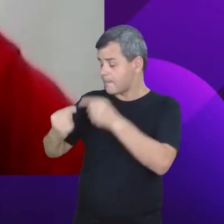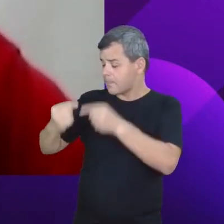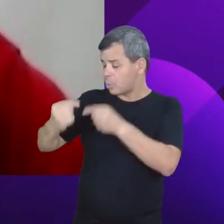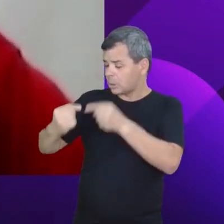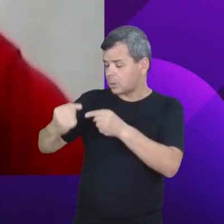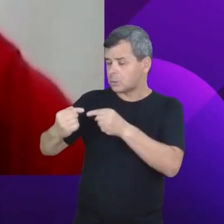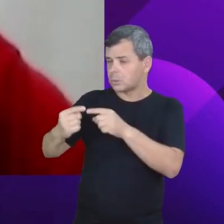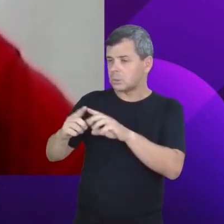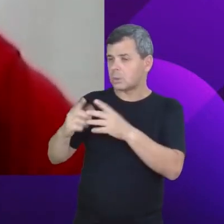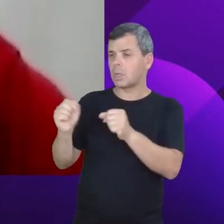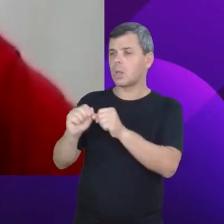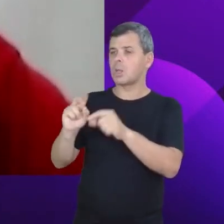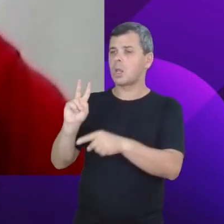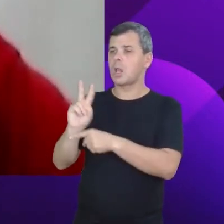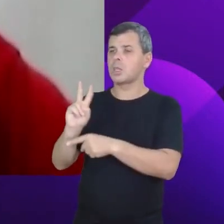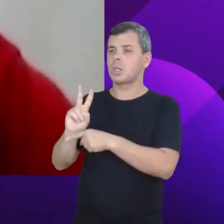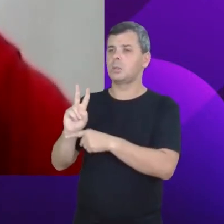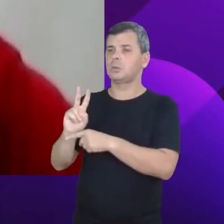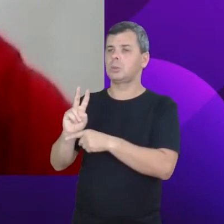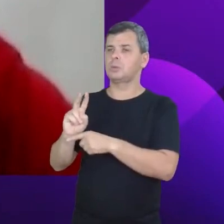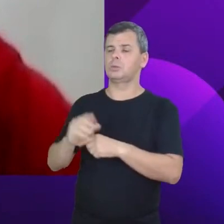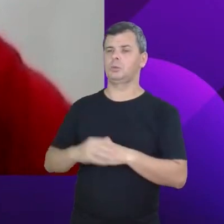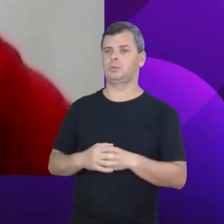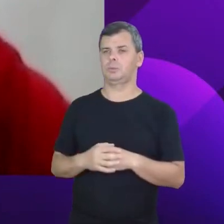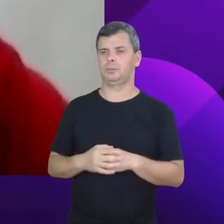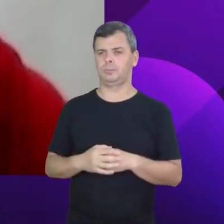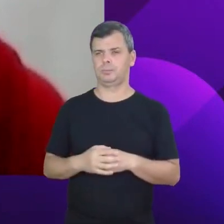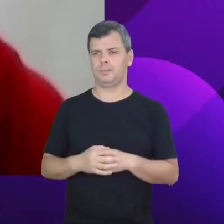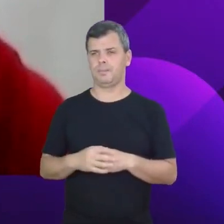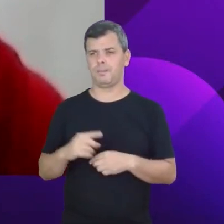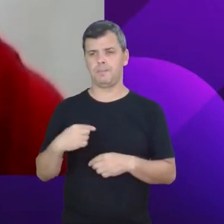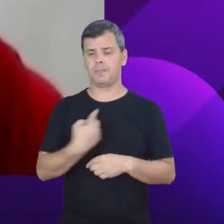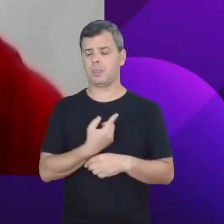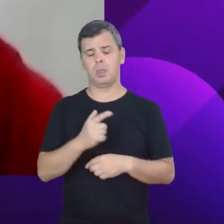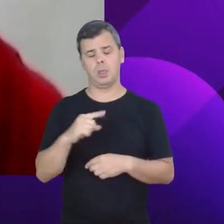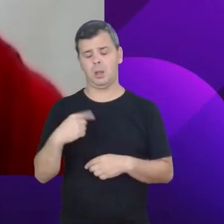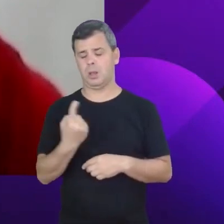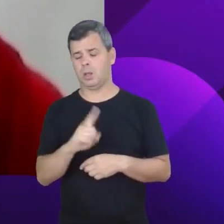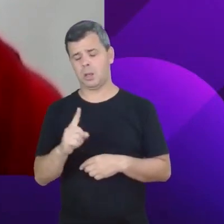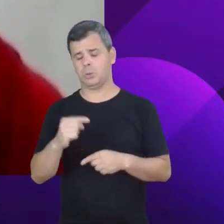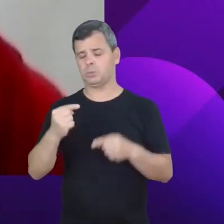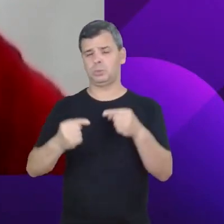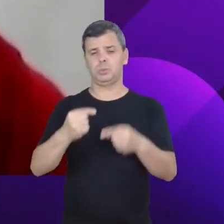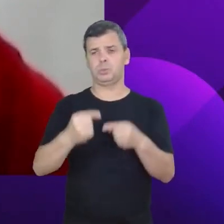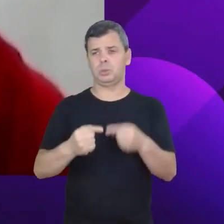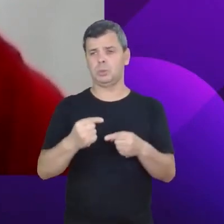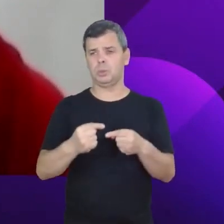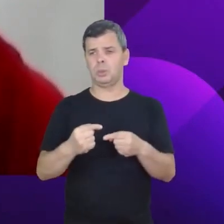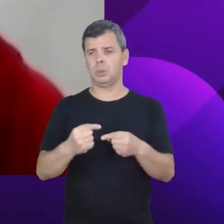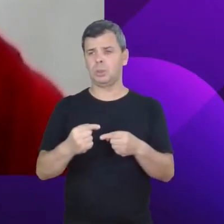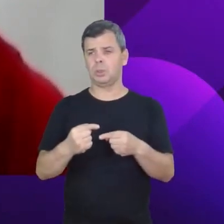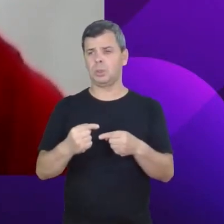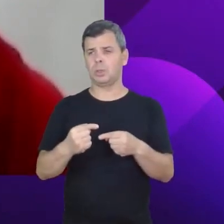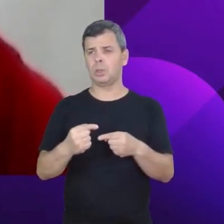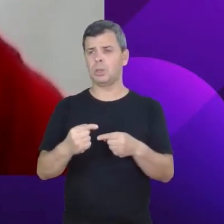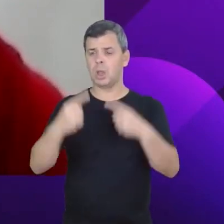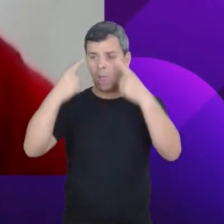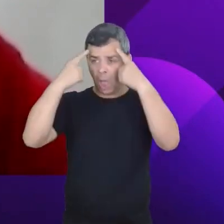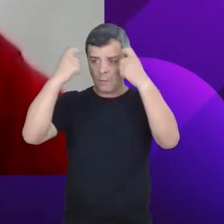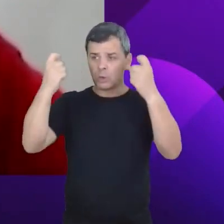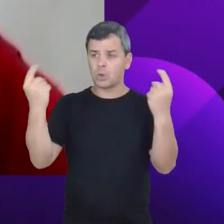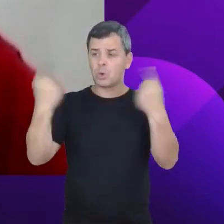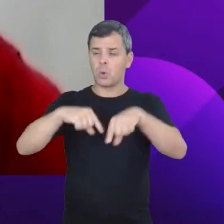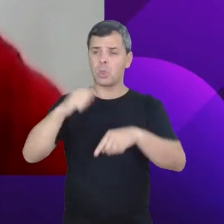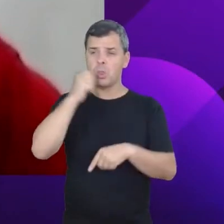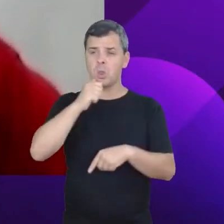as mulheres nesse enfrentamento, porque não adianta a gente discutir a violência contra as